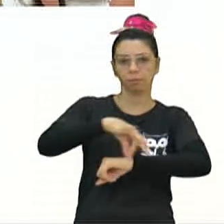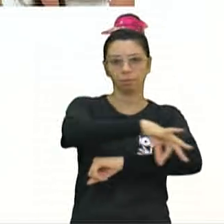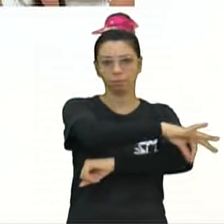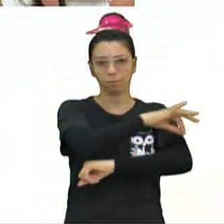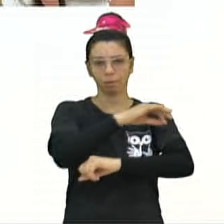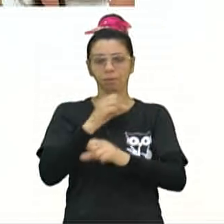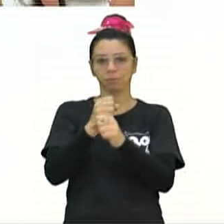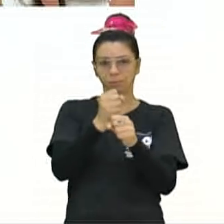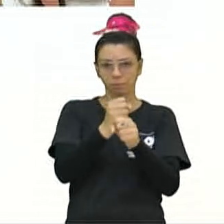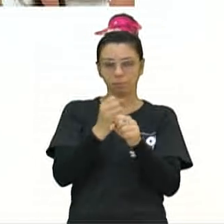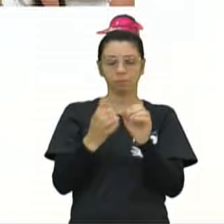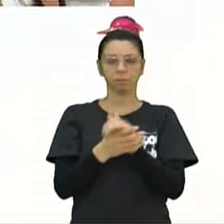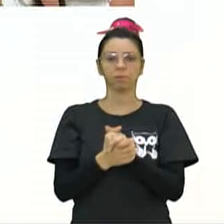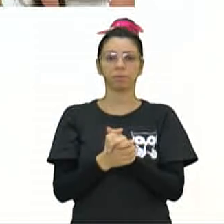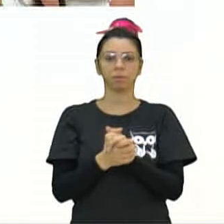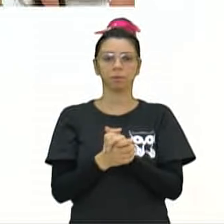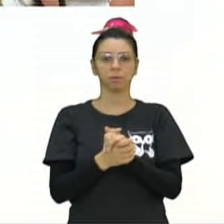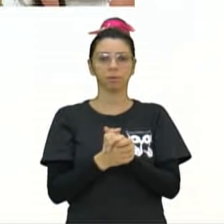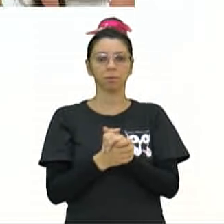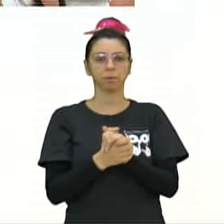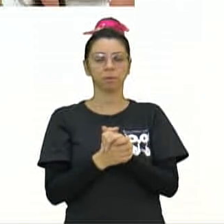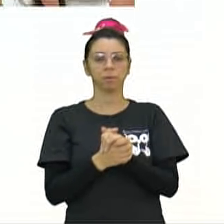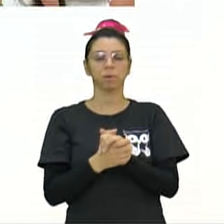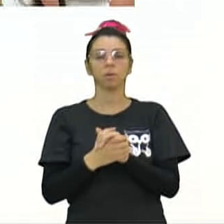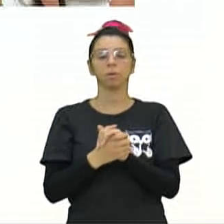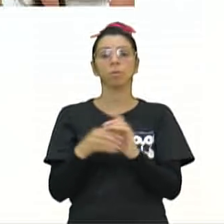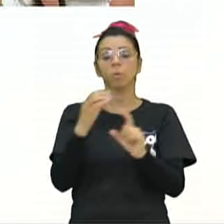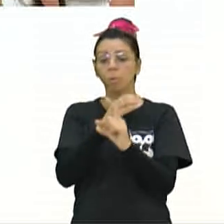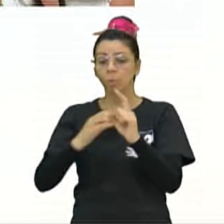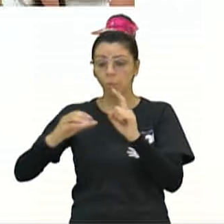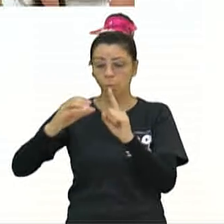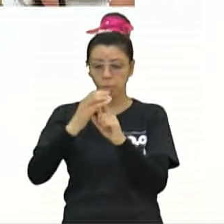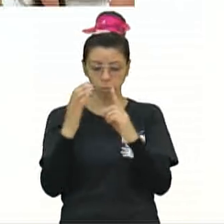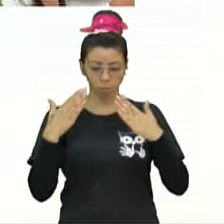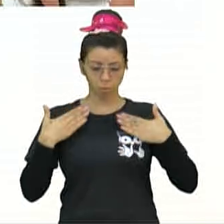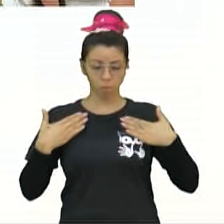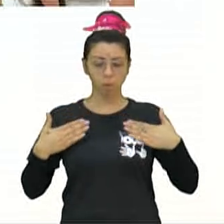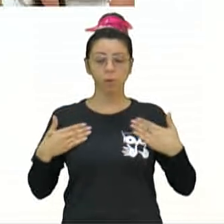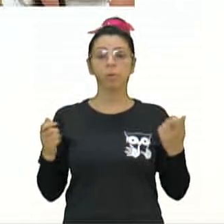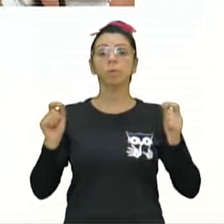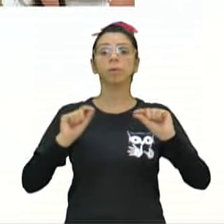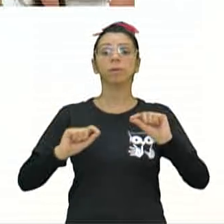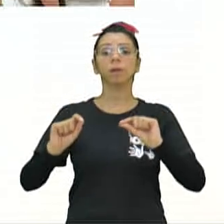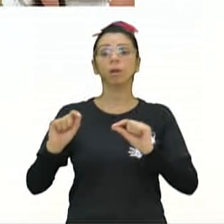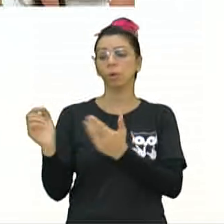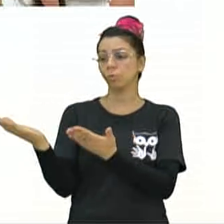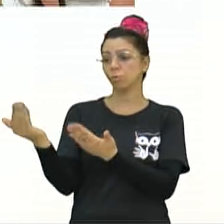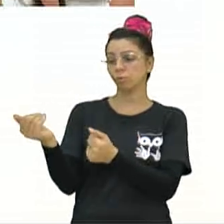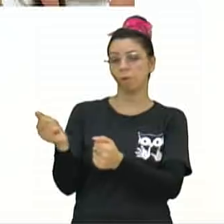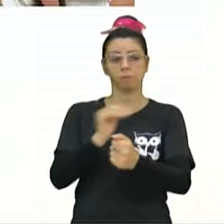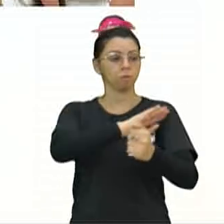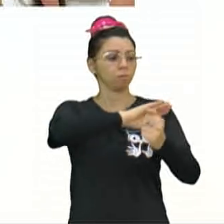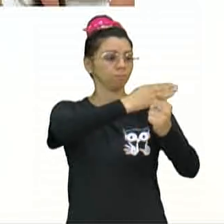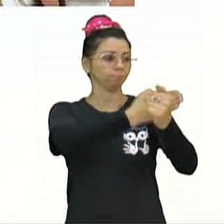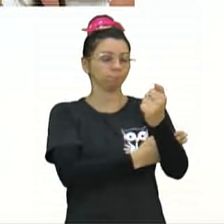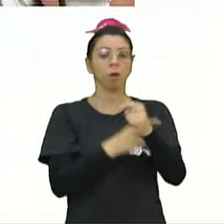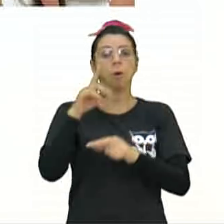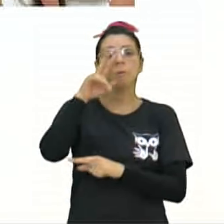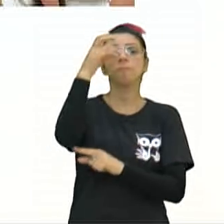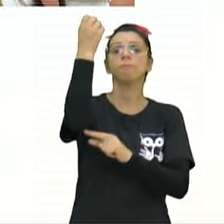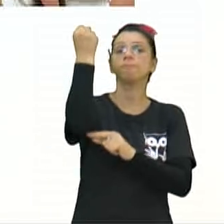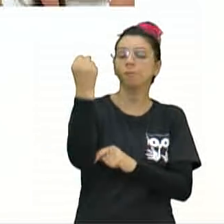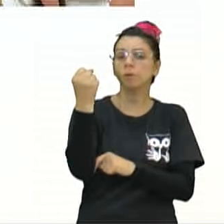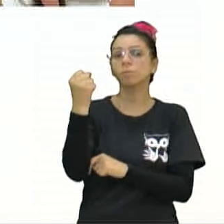O culto ao corpo entre os jovens previa que fossem fortes para serem soldados ou